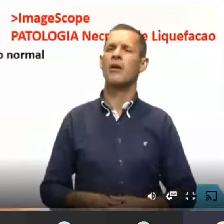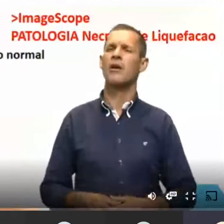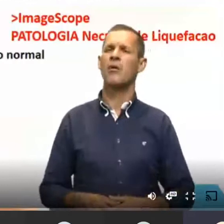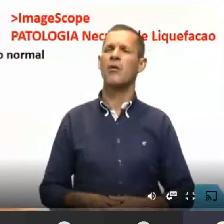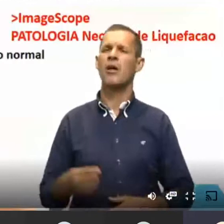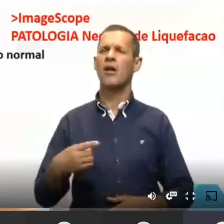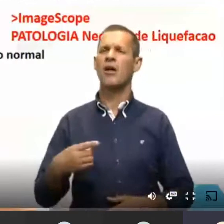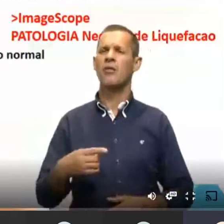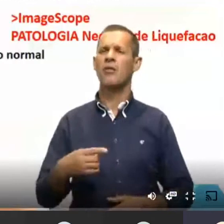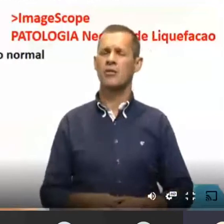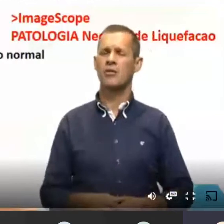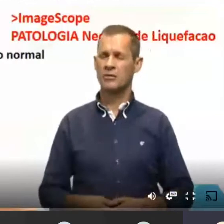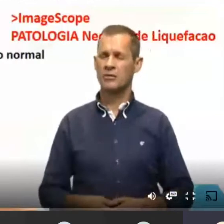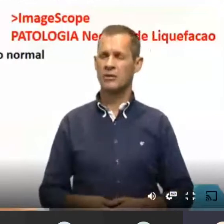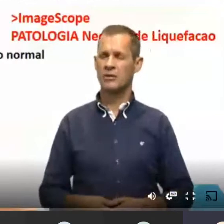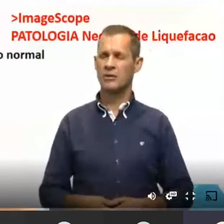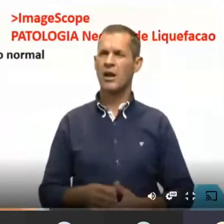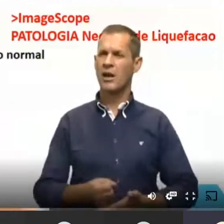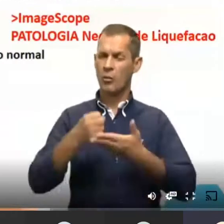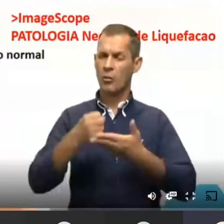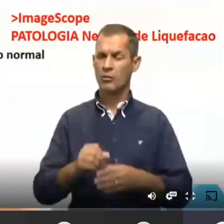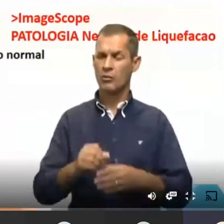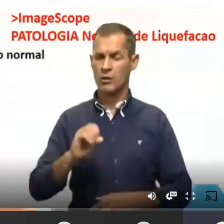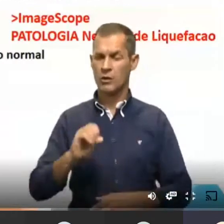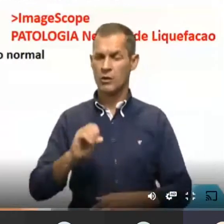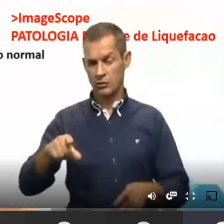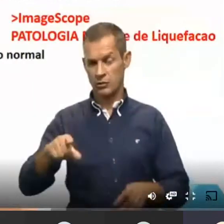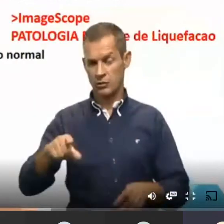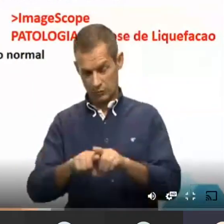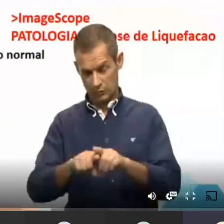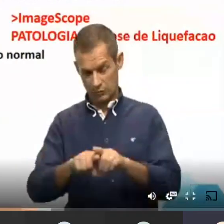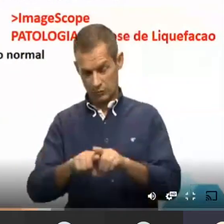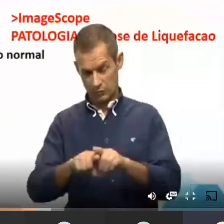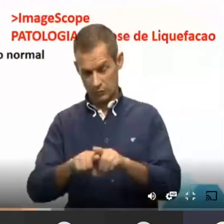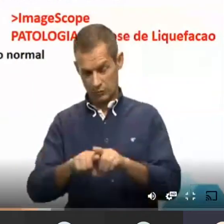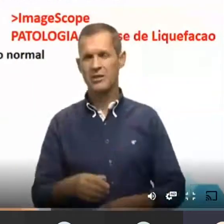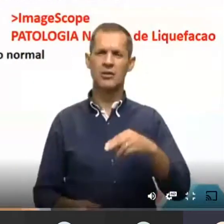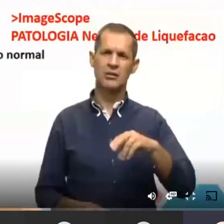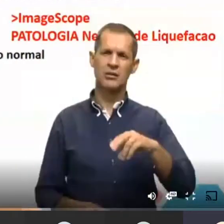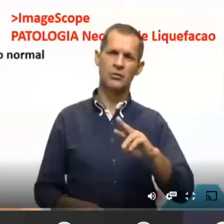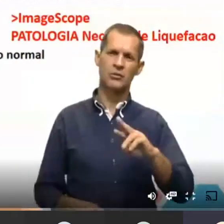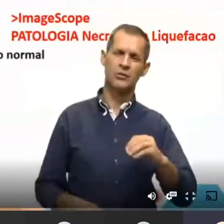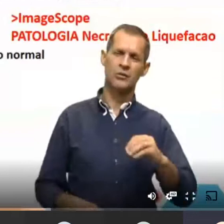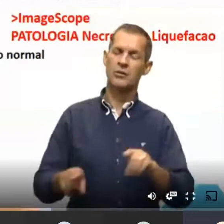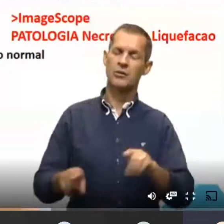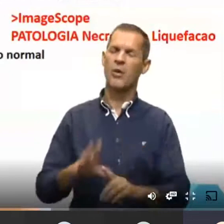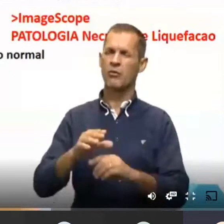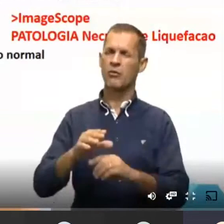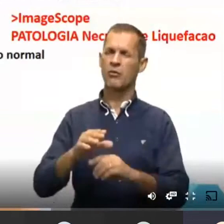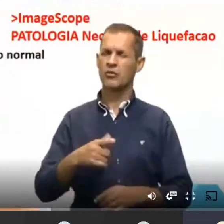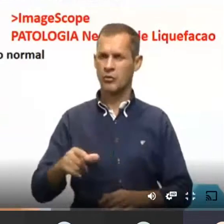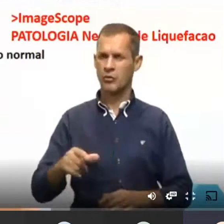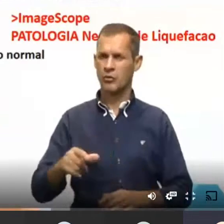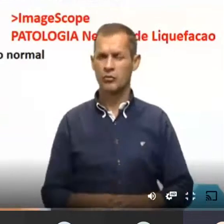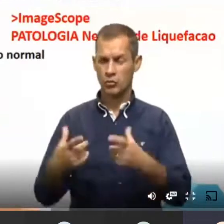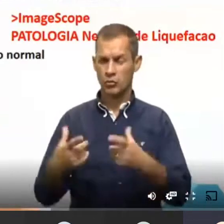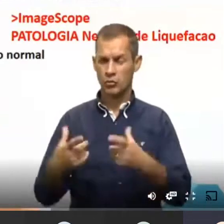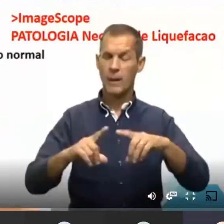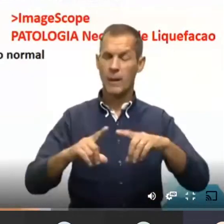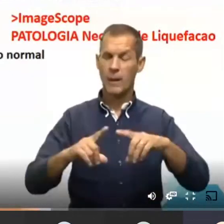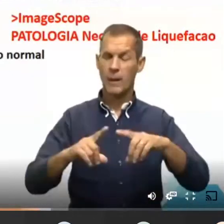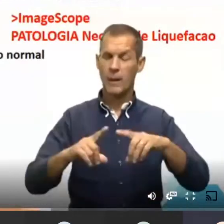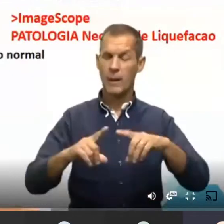de aporte nutricional e do oxigênio. Tá, ok? Temos uma região necrótica que acabou afetando uma outra